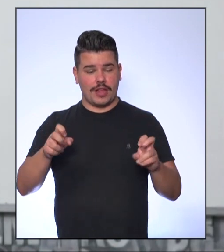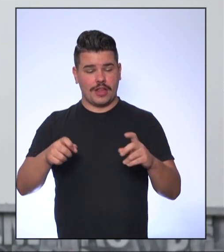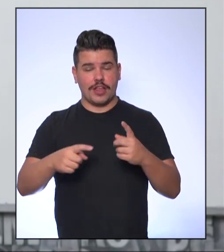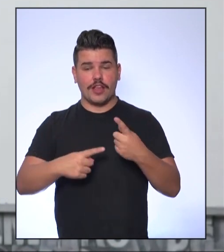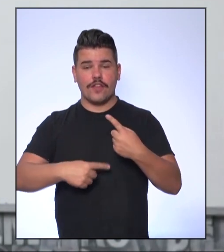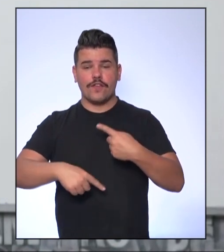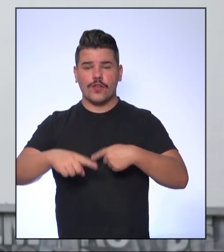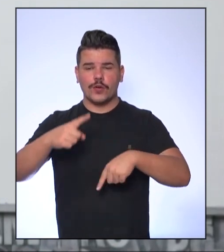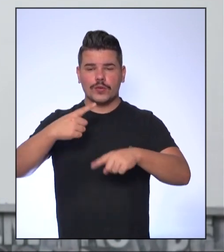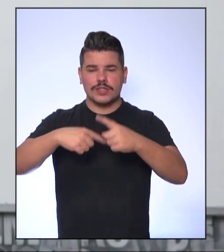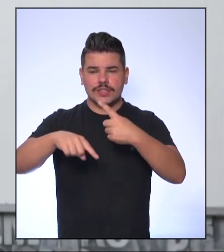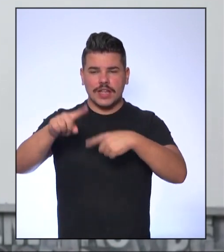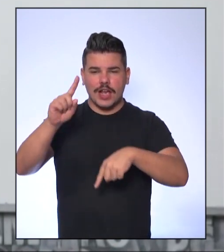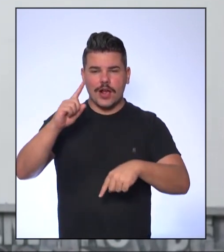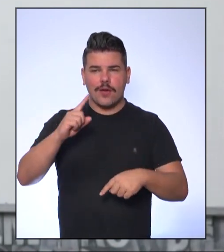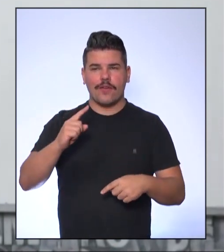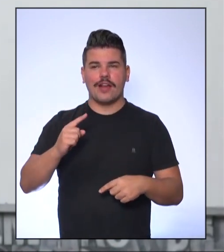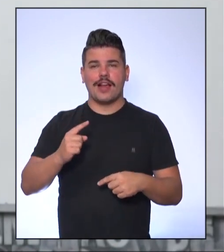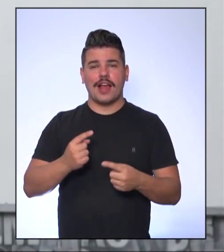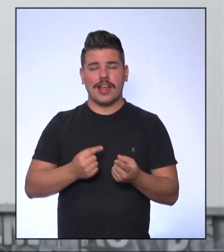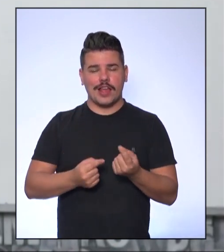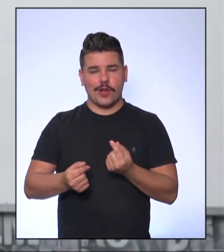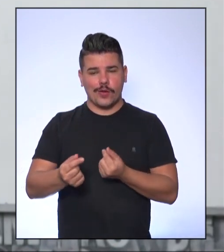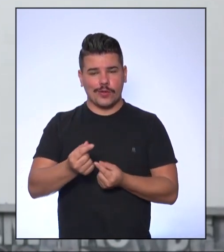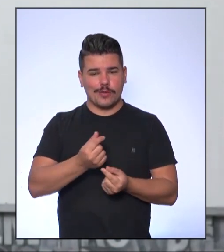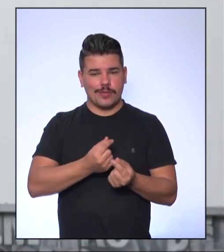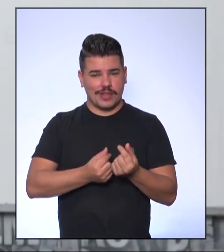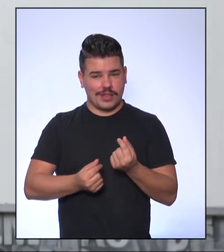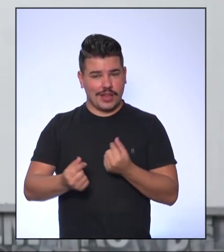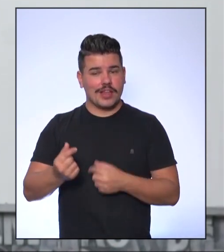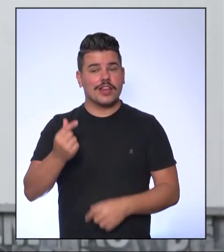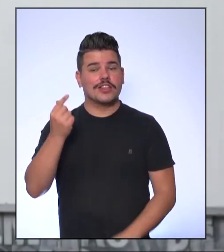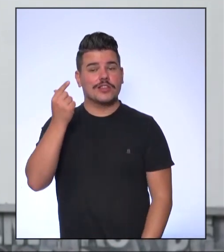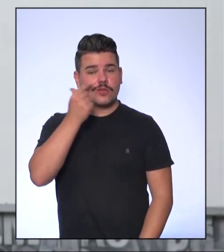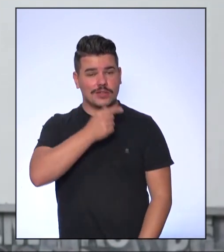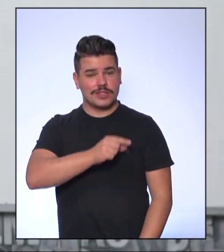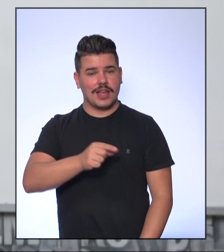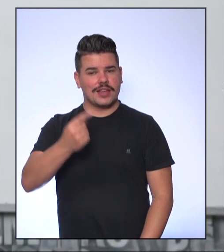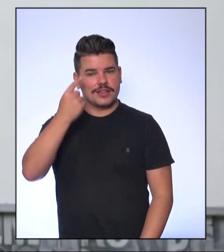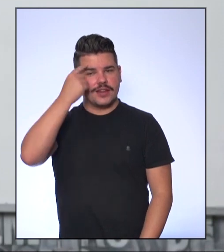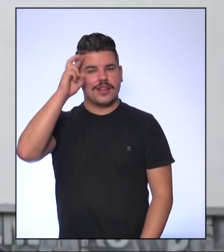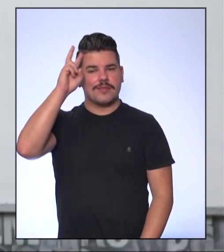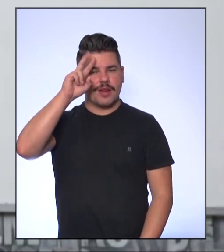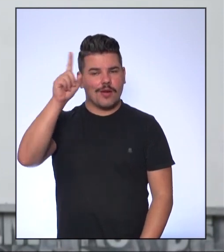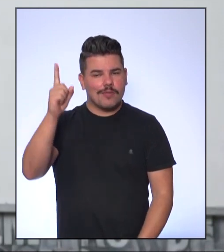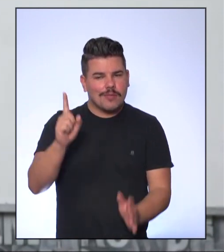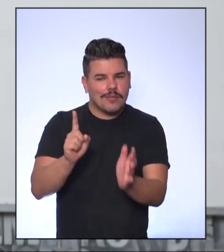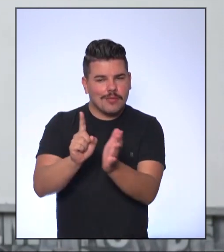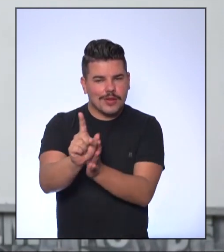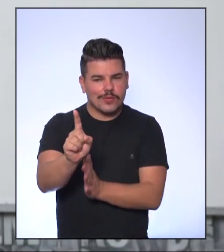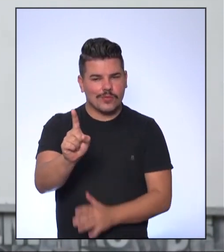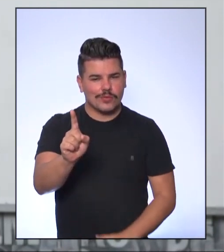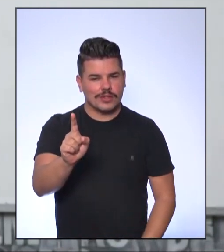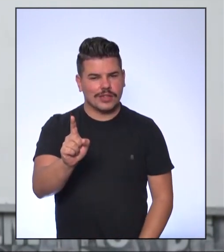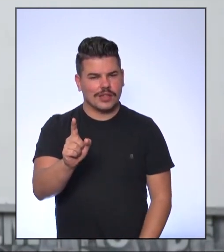economia. E aí nós chegamos ao ponto de uma pergunta.